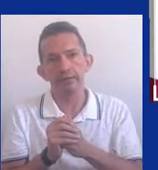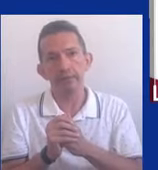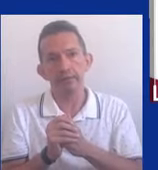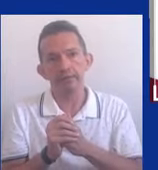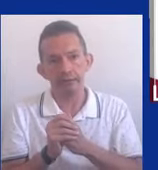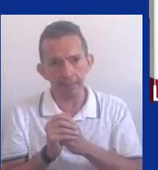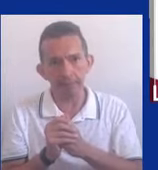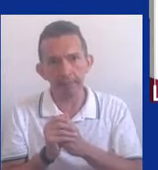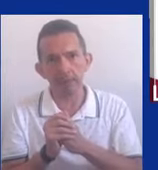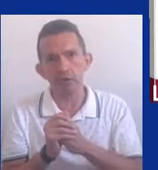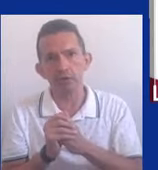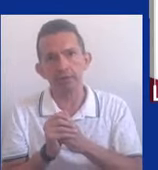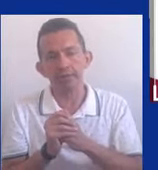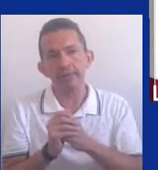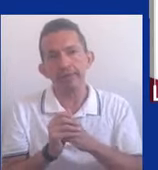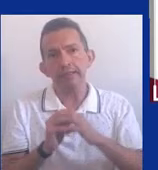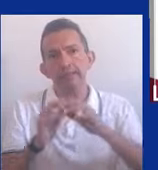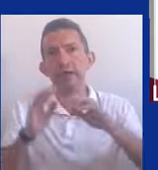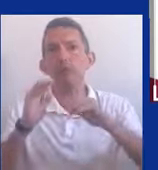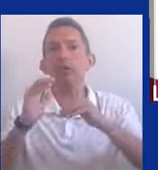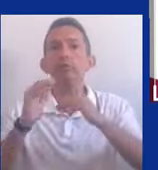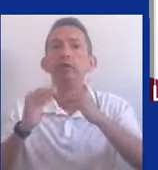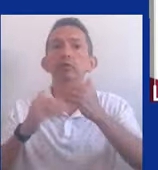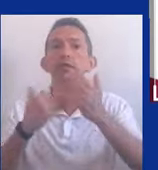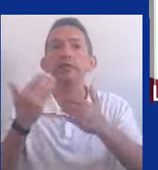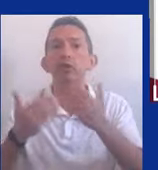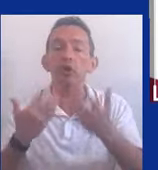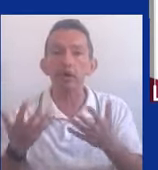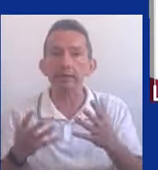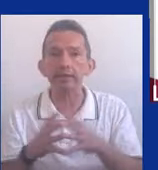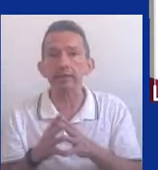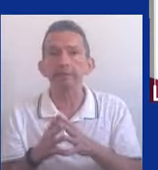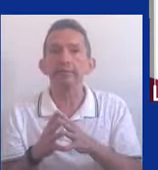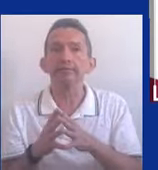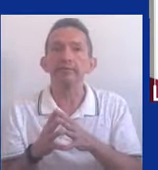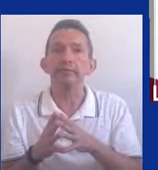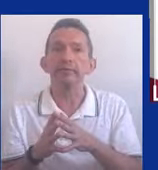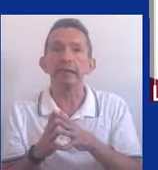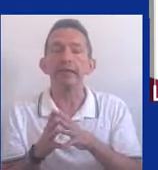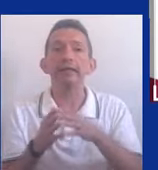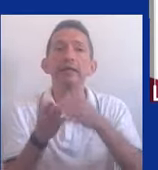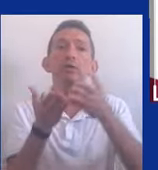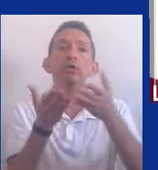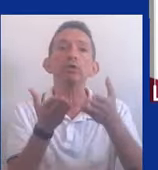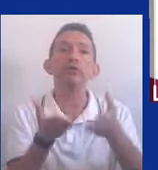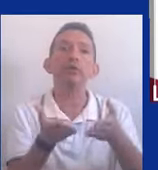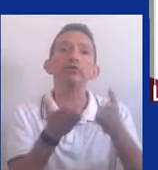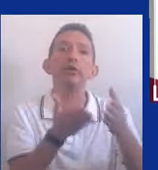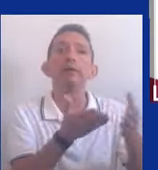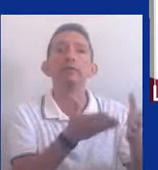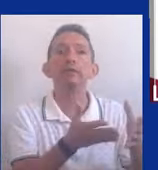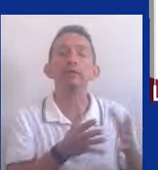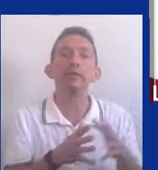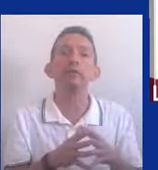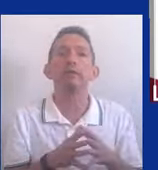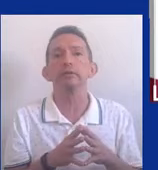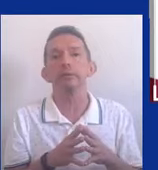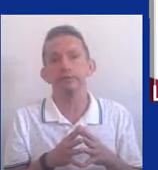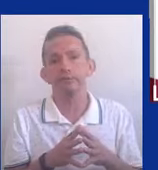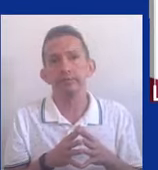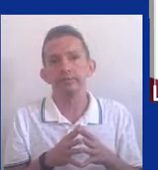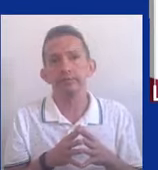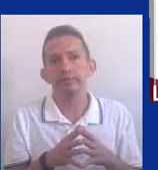Tá? Tente para isso. Já o movimento de ciclose, tá, ele não modifica o formato da